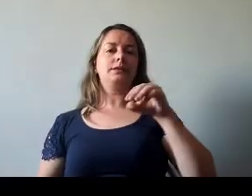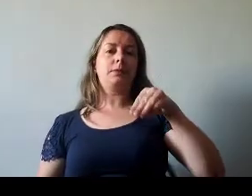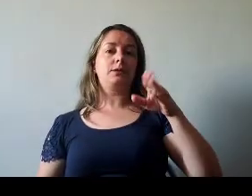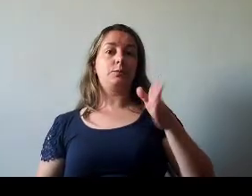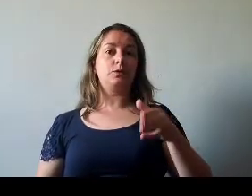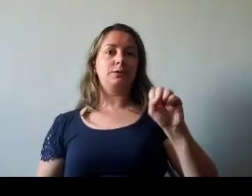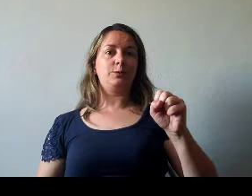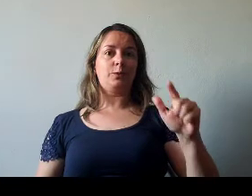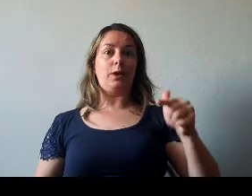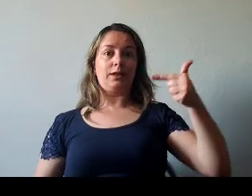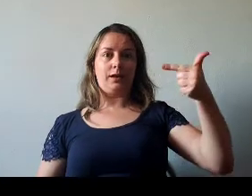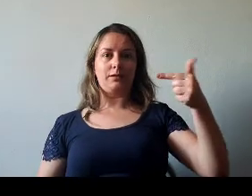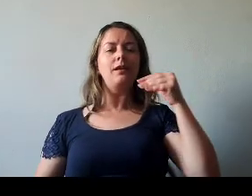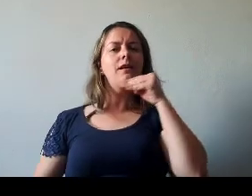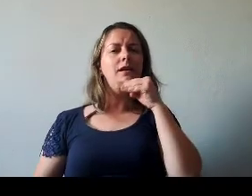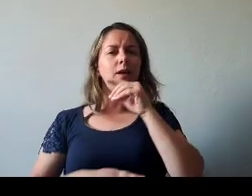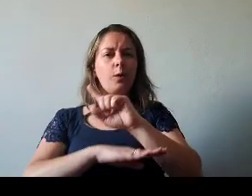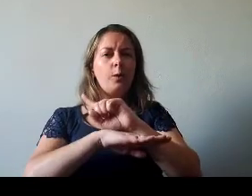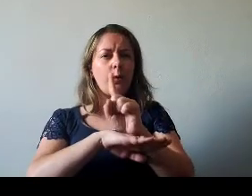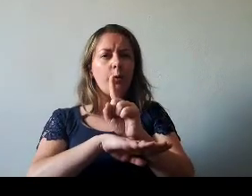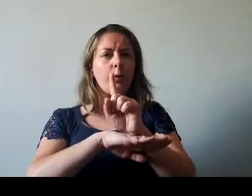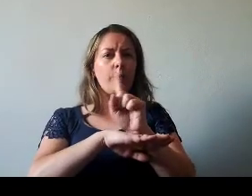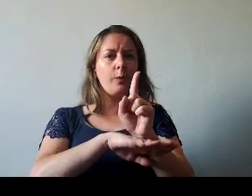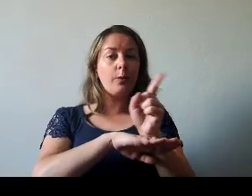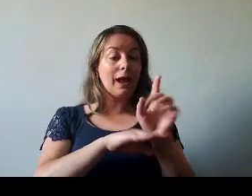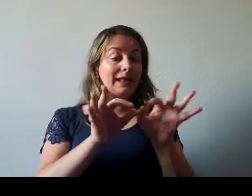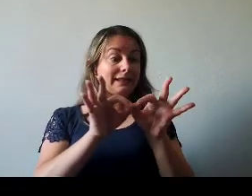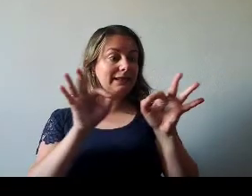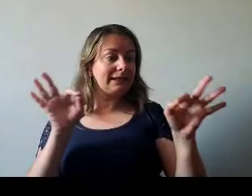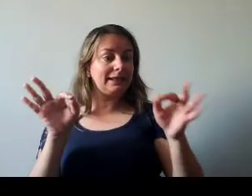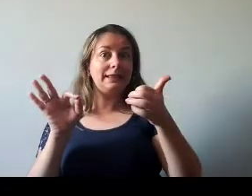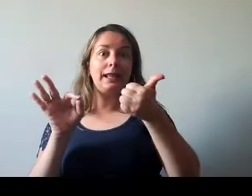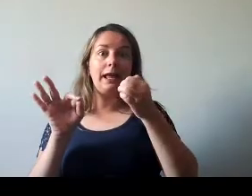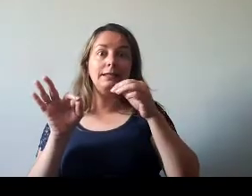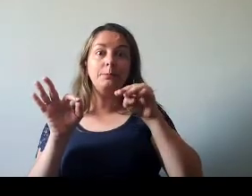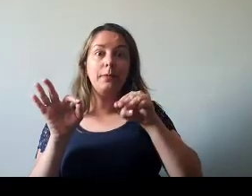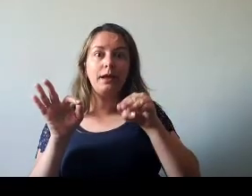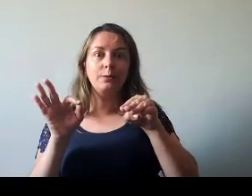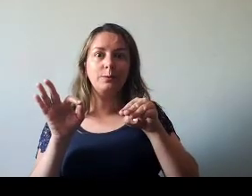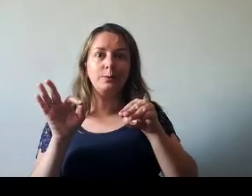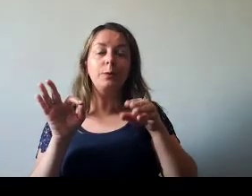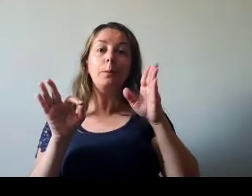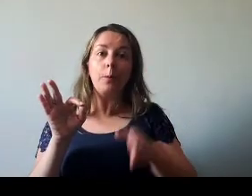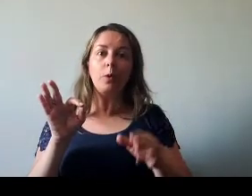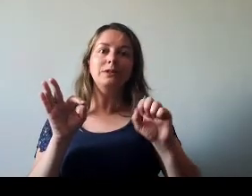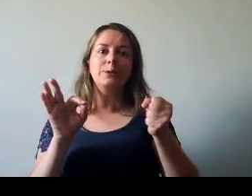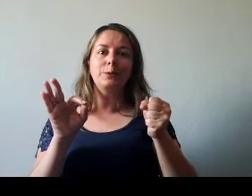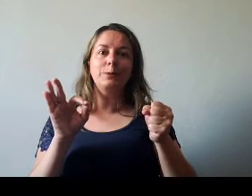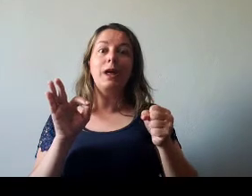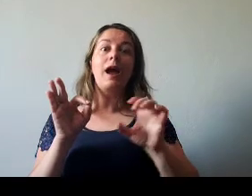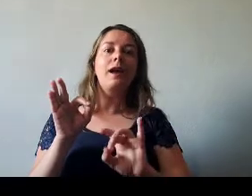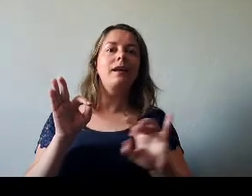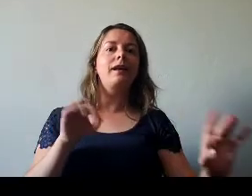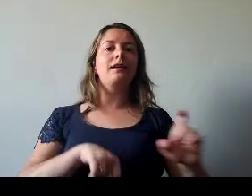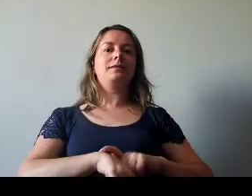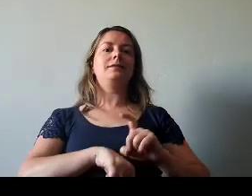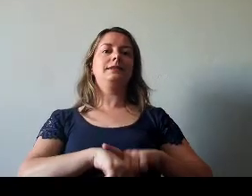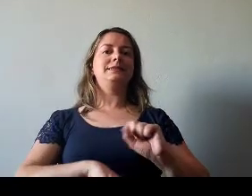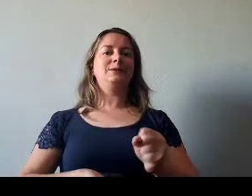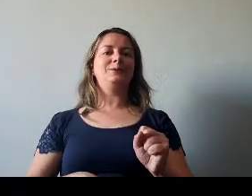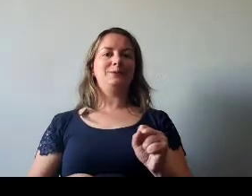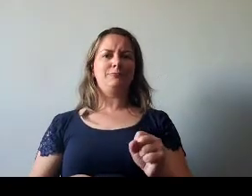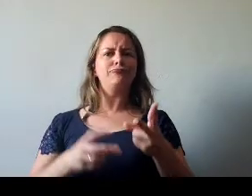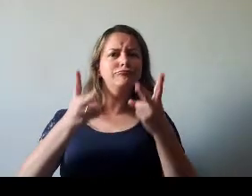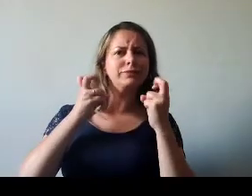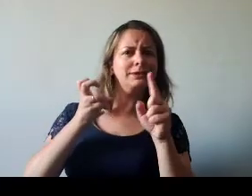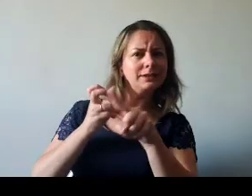está variando de 10 metros por segundo a cada segundo. Um detalhe interessante para vocês perceberem também nessa figura